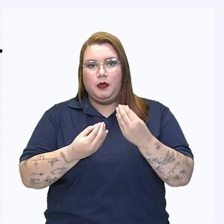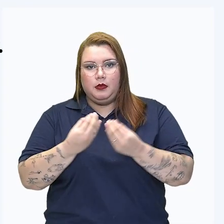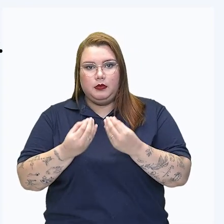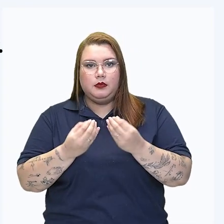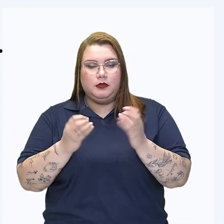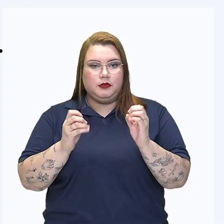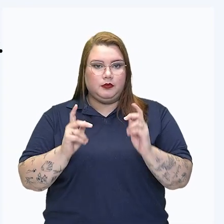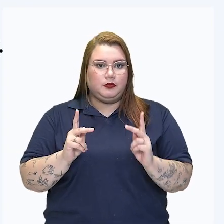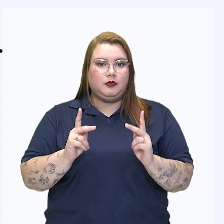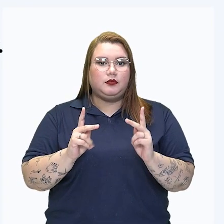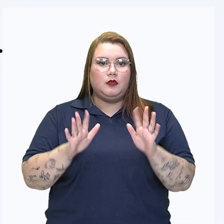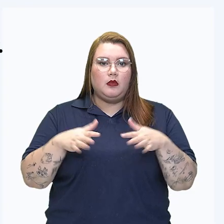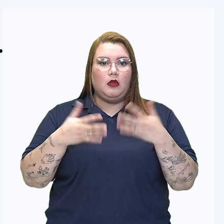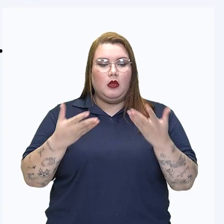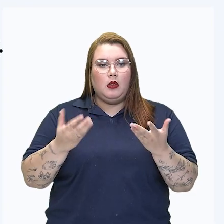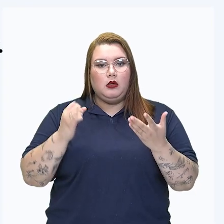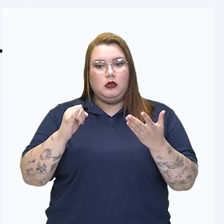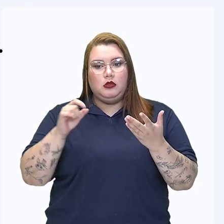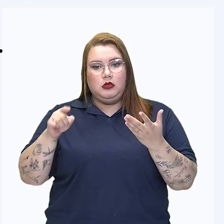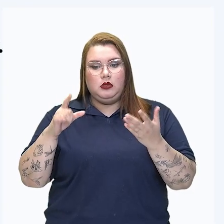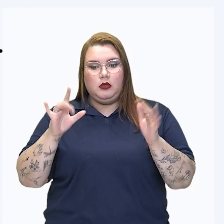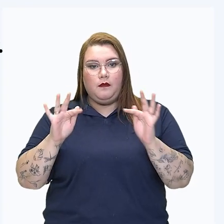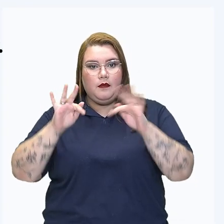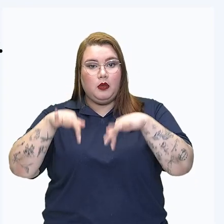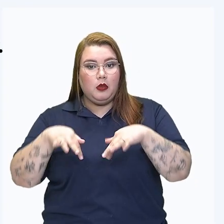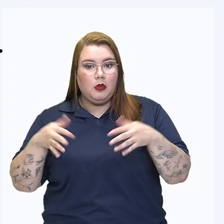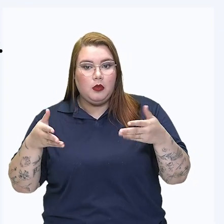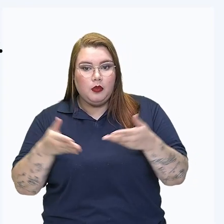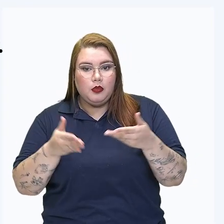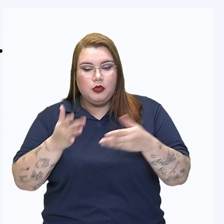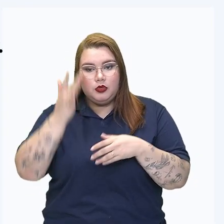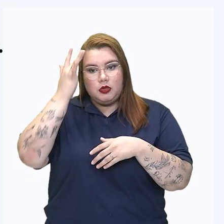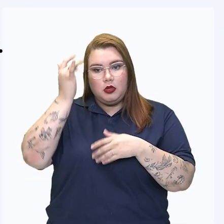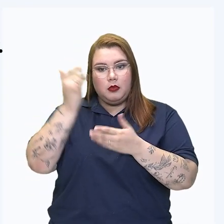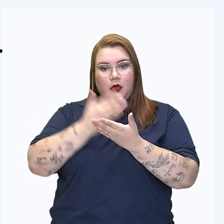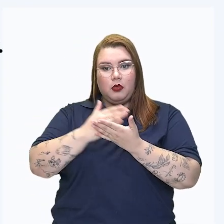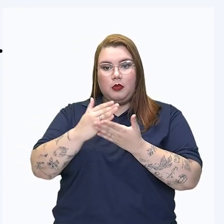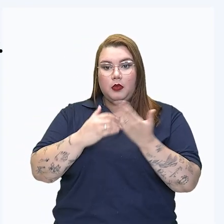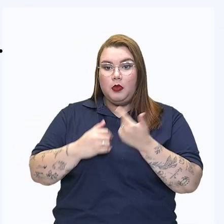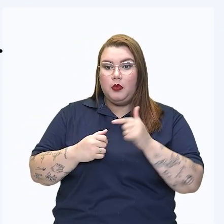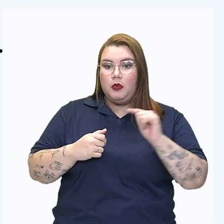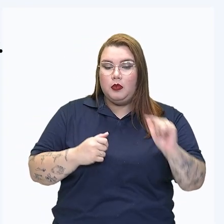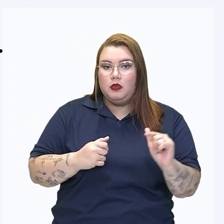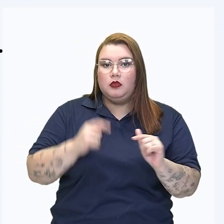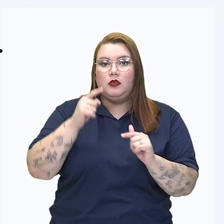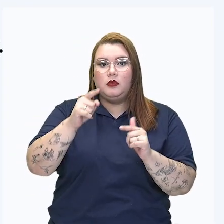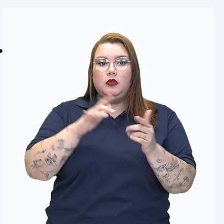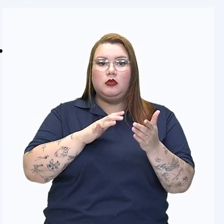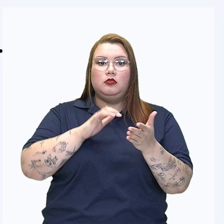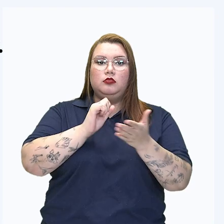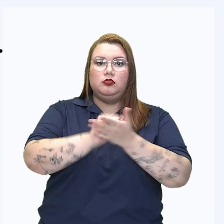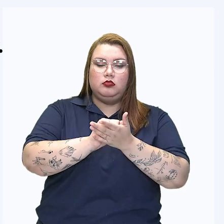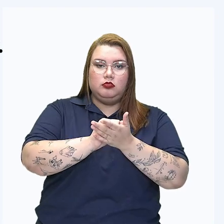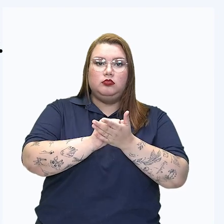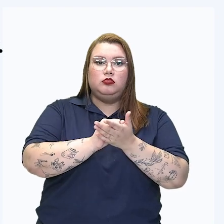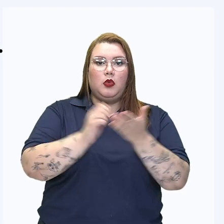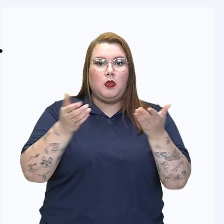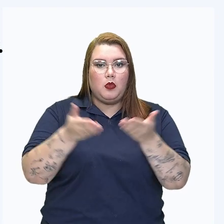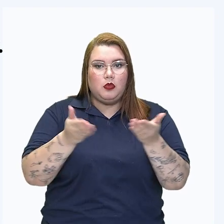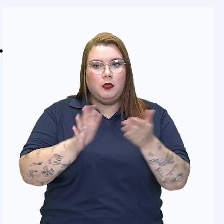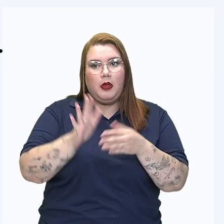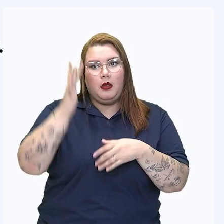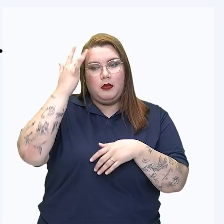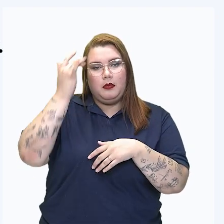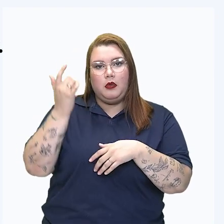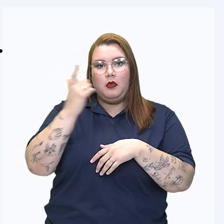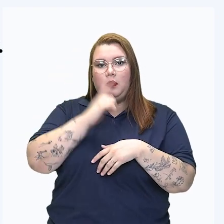alguma coisa nesse sentido, né? Então, se o módulo terminar hoje, amanhã começar outro, se você agendar uma uma avaliação hoje,